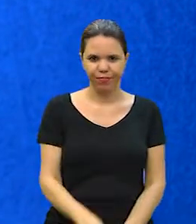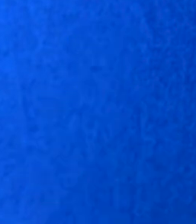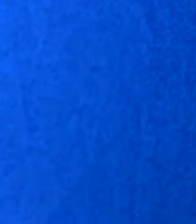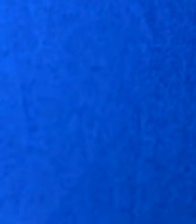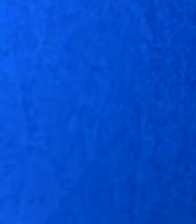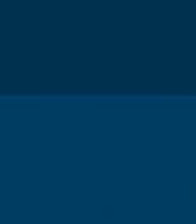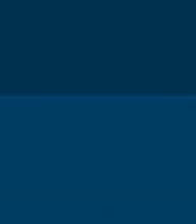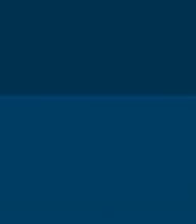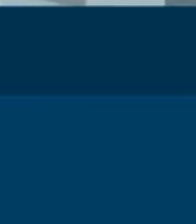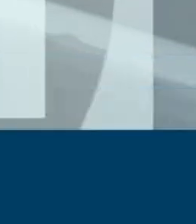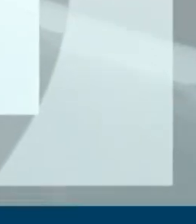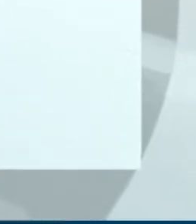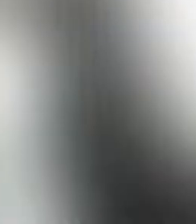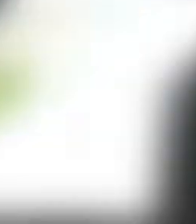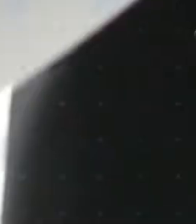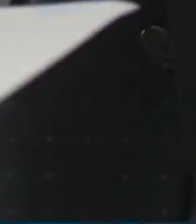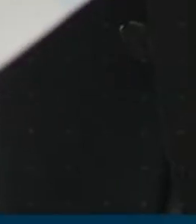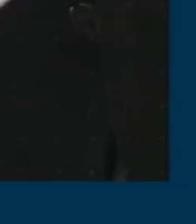já.